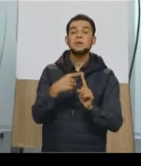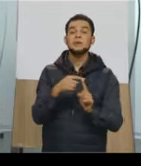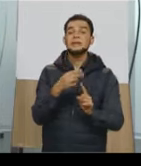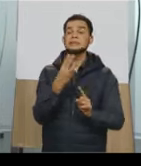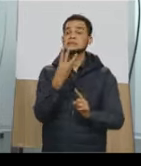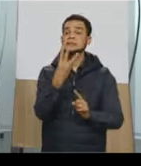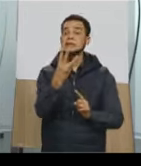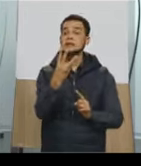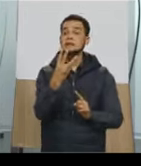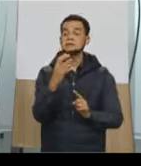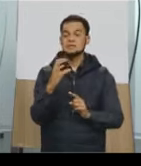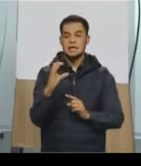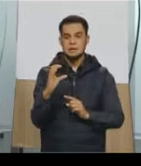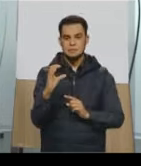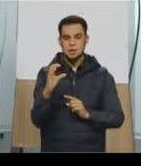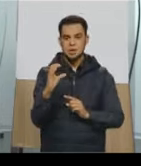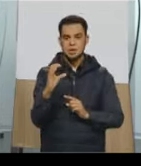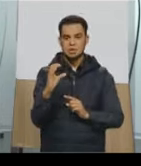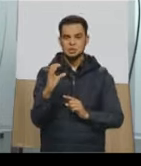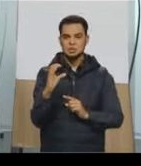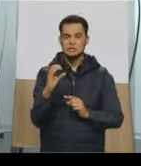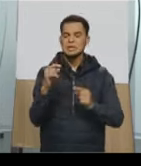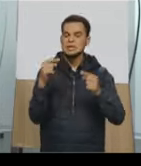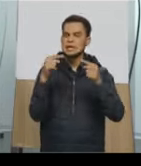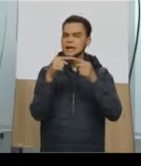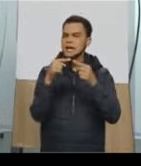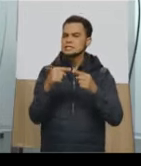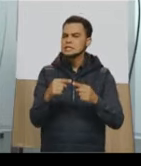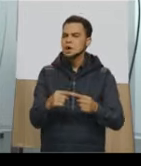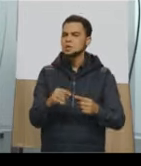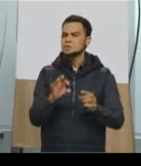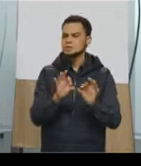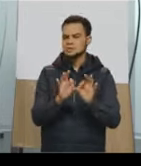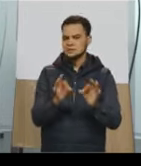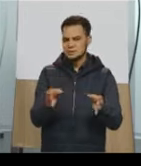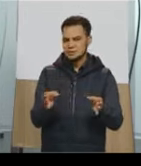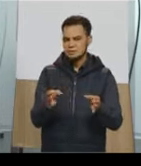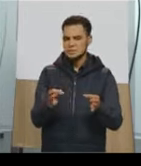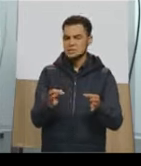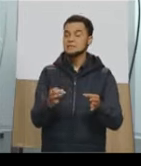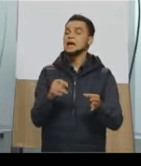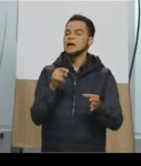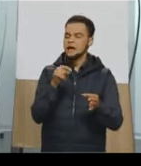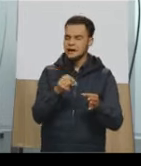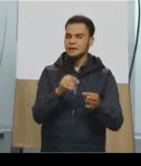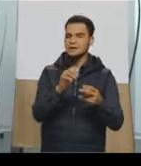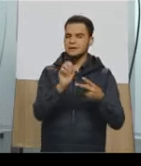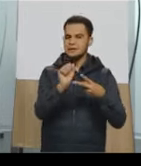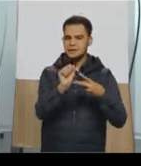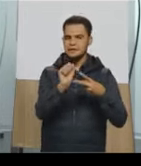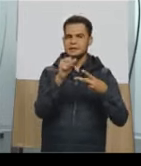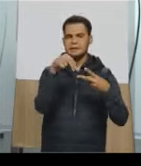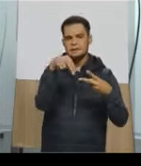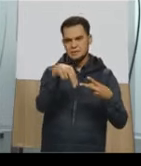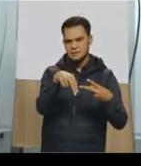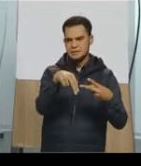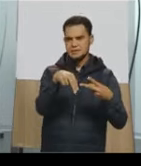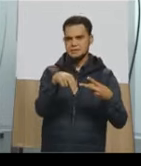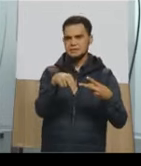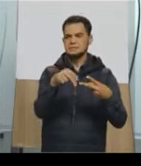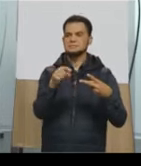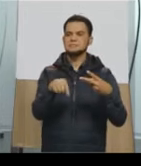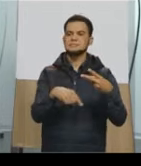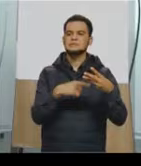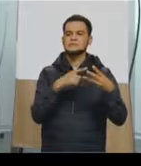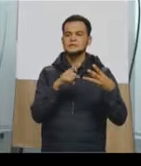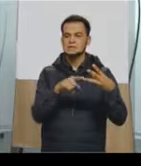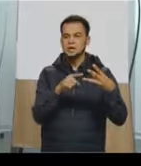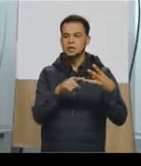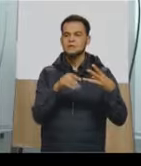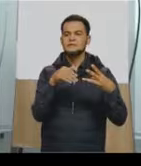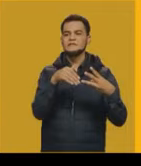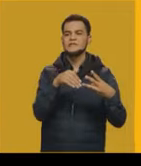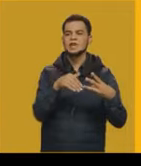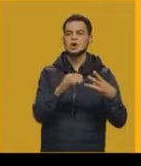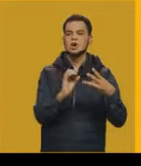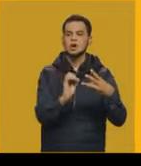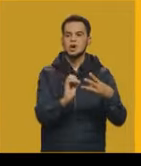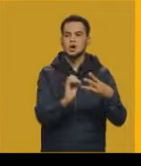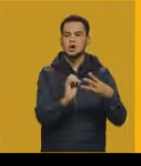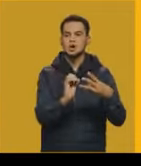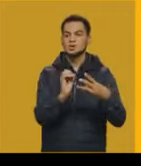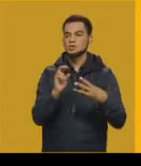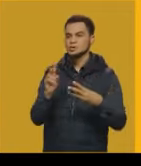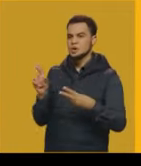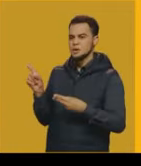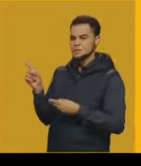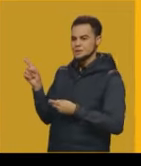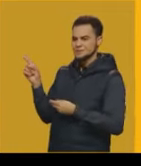carbonos. Só tem ligação simples, intermediário an. É um hidrocarboneto, finaliza com O. Então, o nome